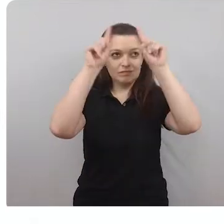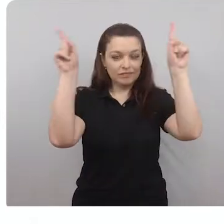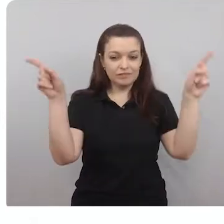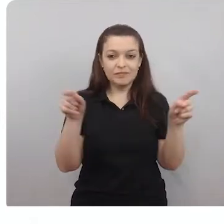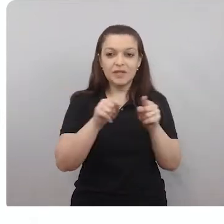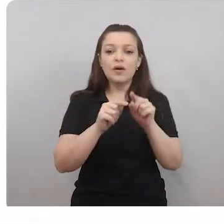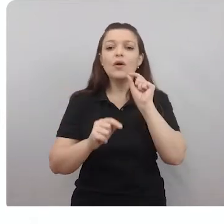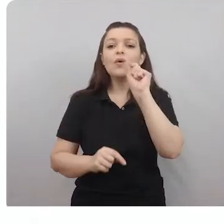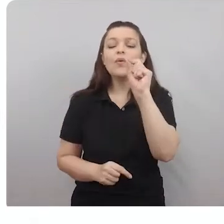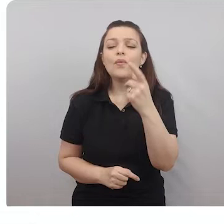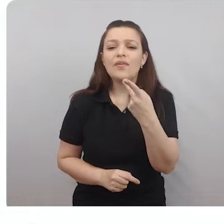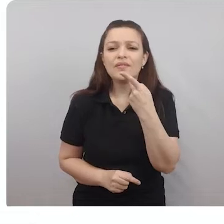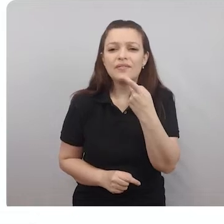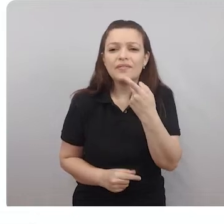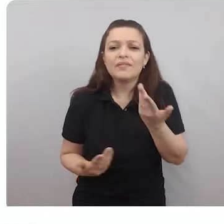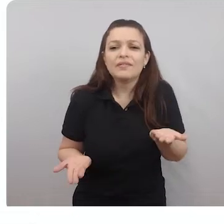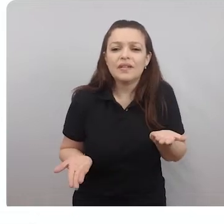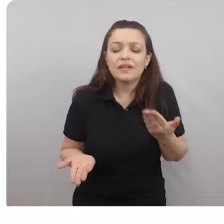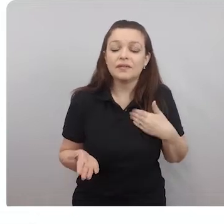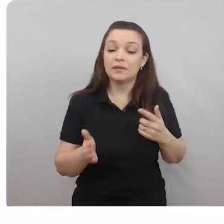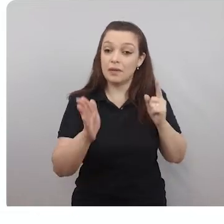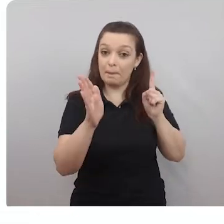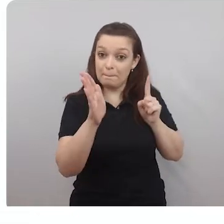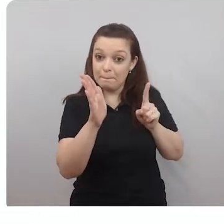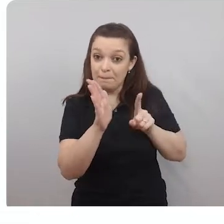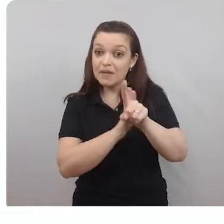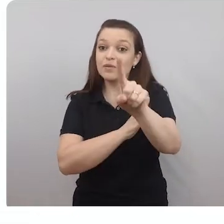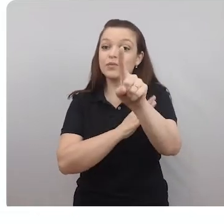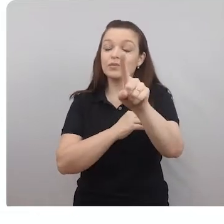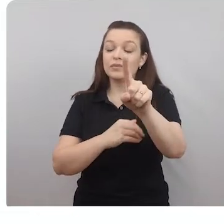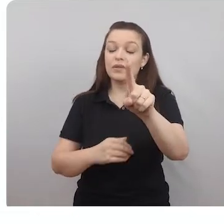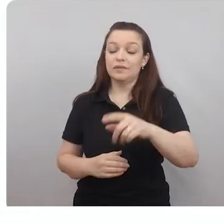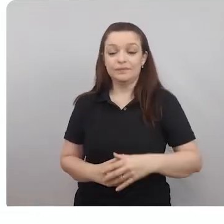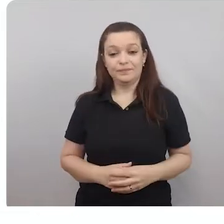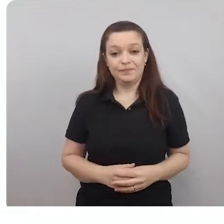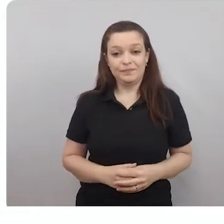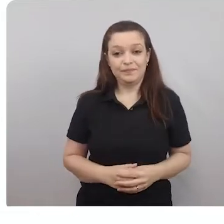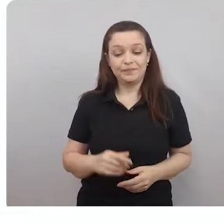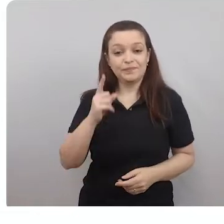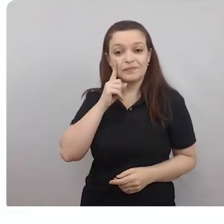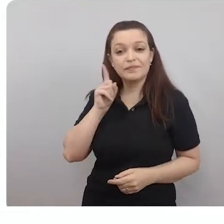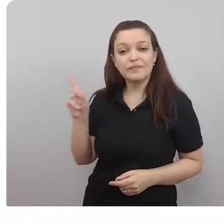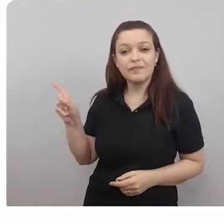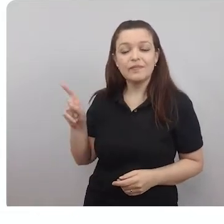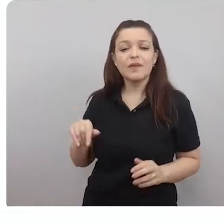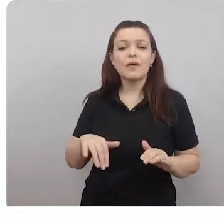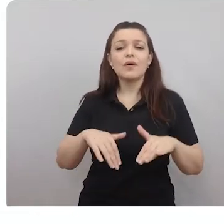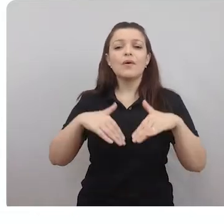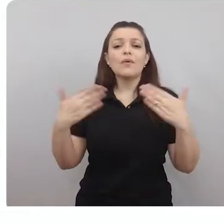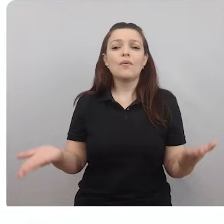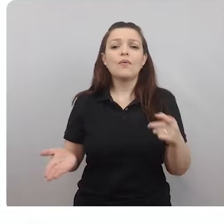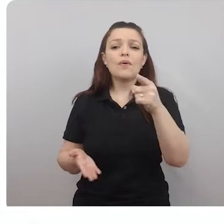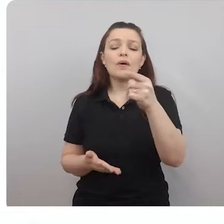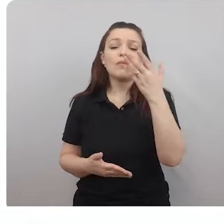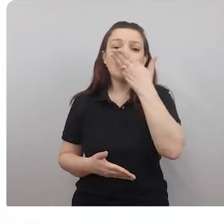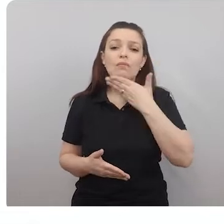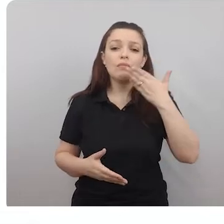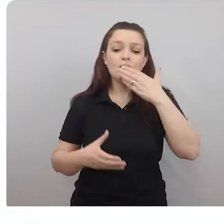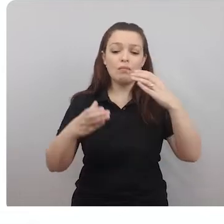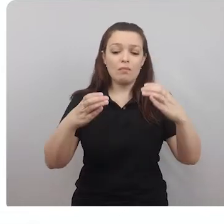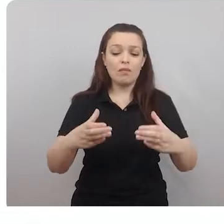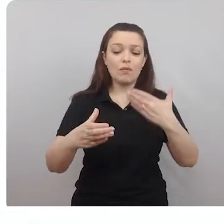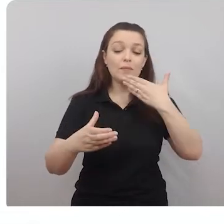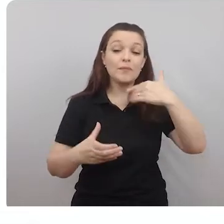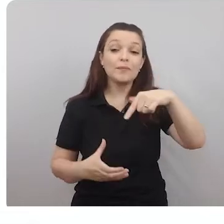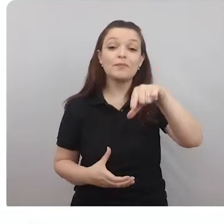está falando. Vamos ler o que ela quer perguntar. Ela está fazendo uma pergunta. Qual o seu